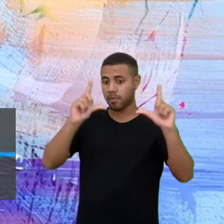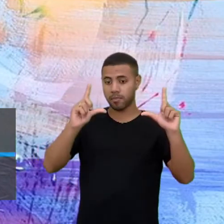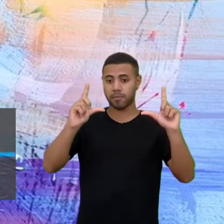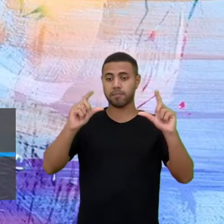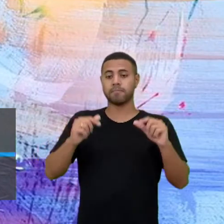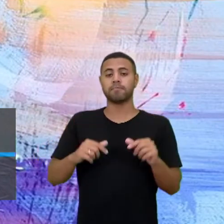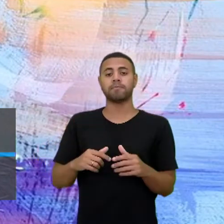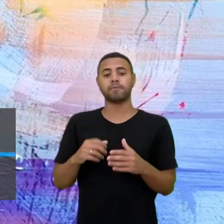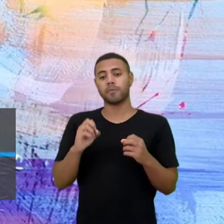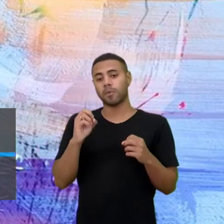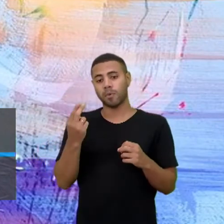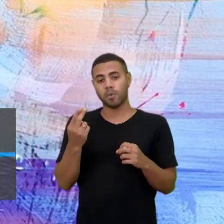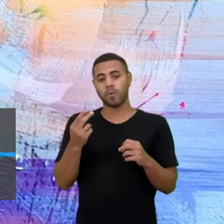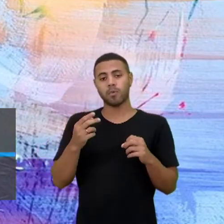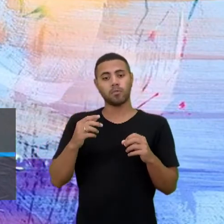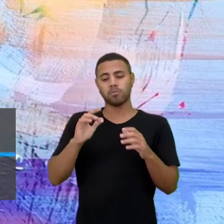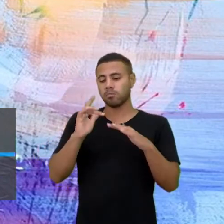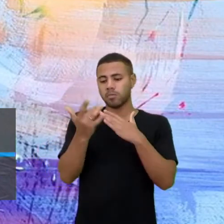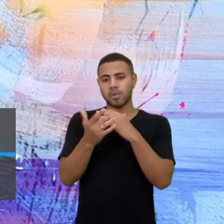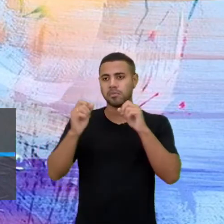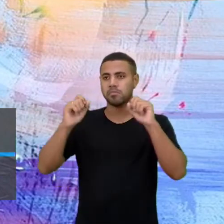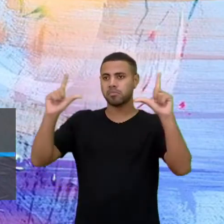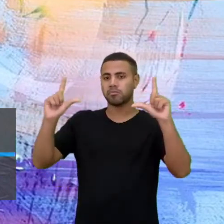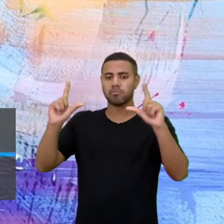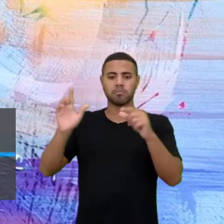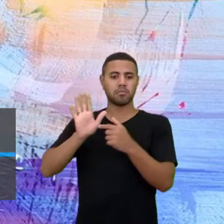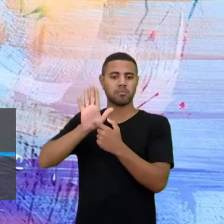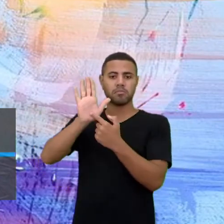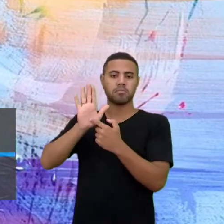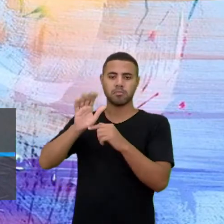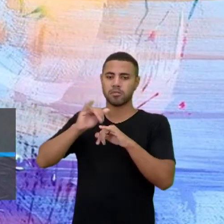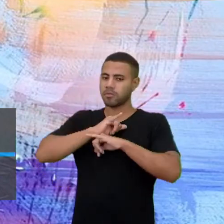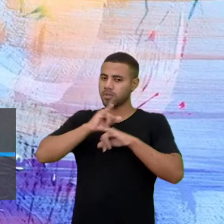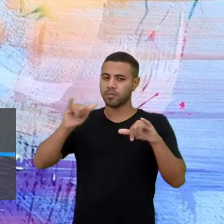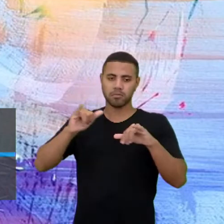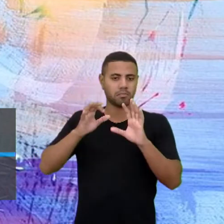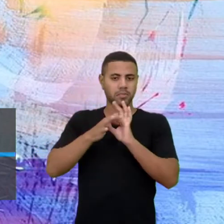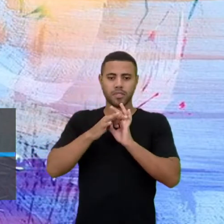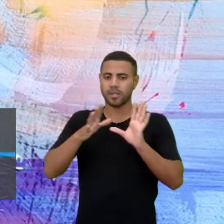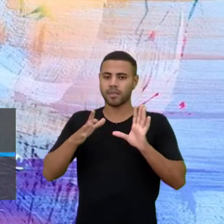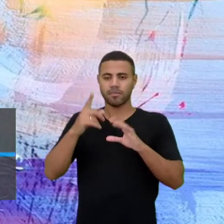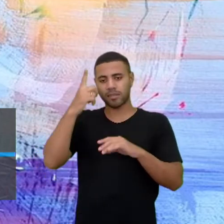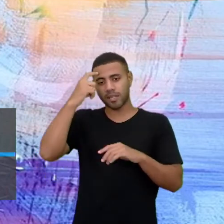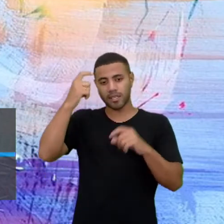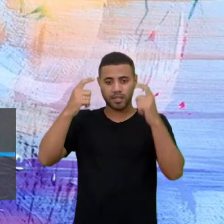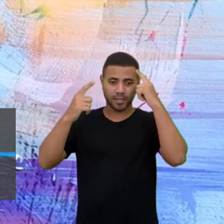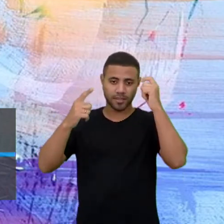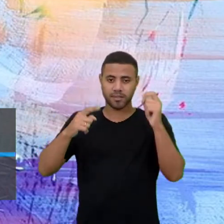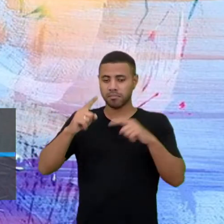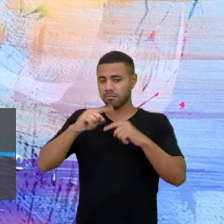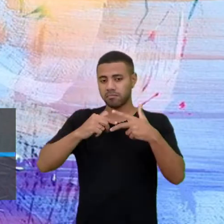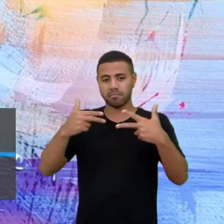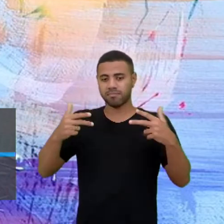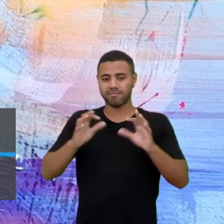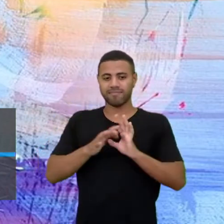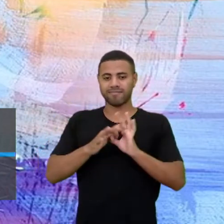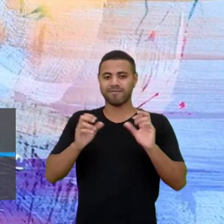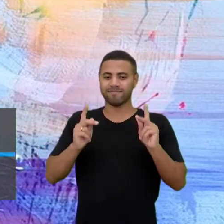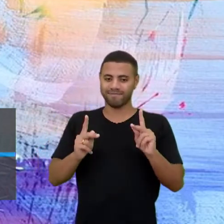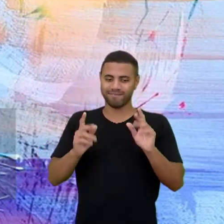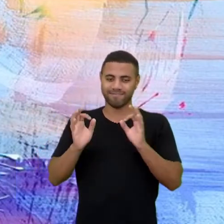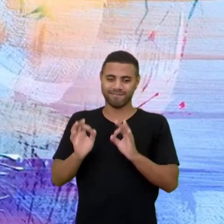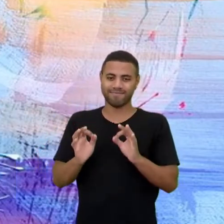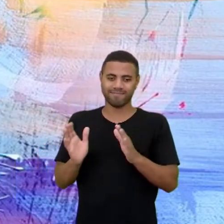possibilidades de cartaz, pôster ou banner ou qualquer outra ferramenta que vocês venham a construir, né, qualquer outra peça publicitária, tá certo, gente? Então, olha